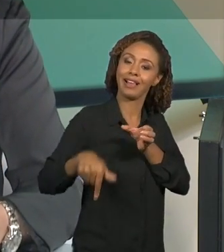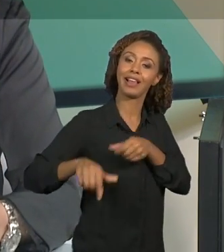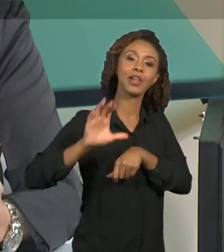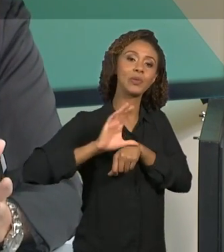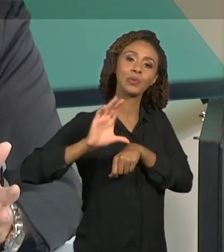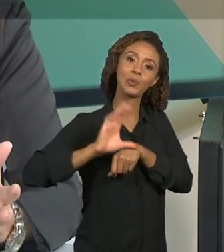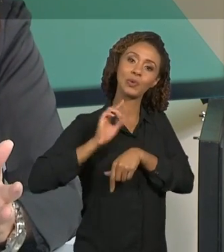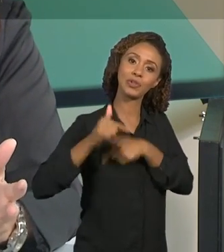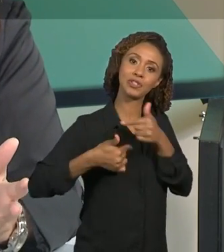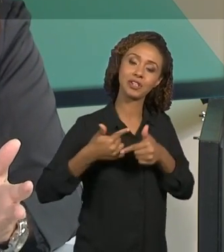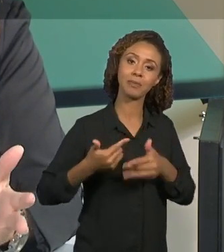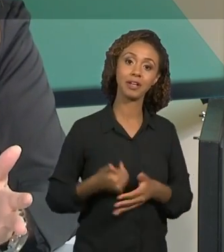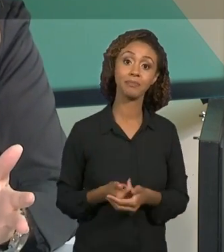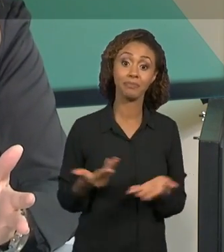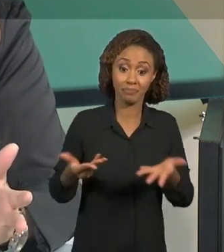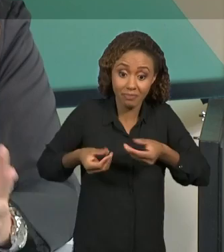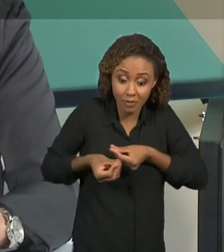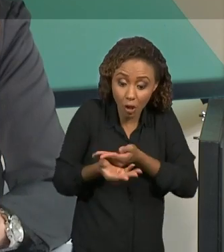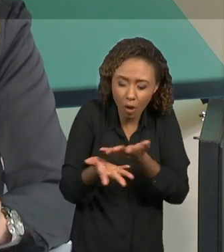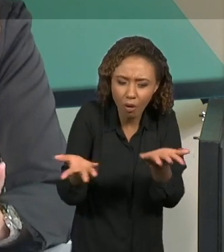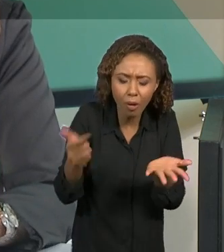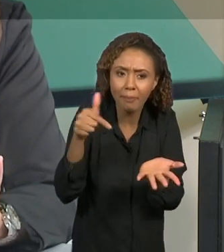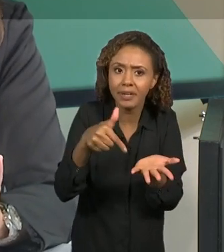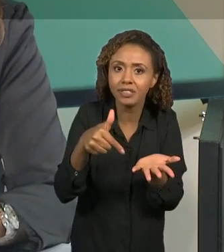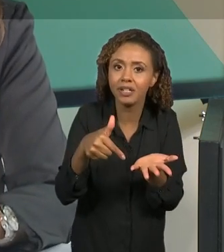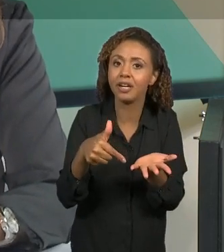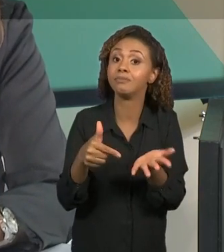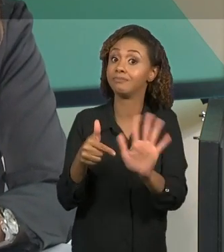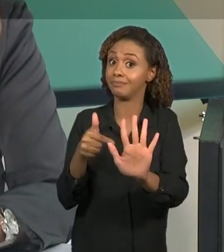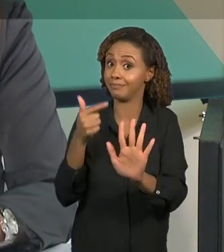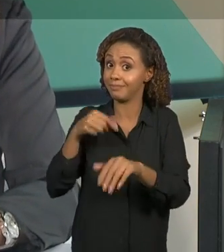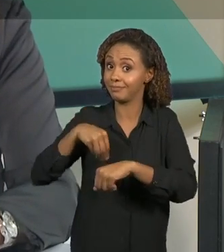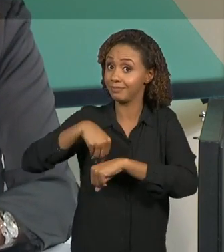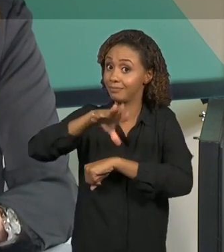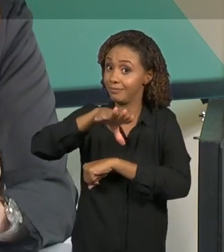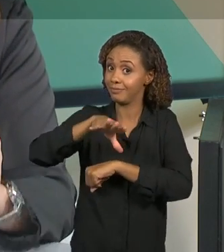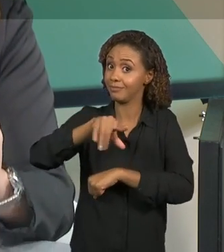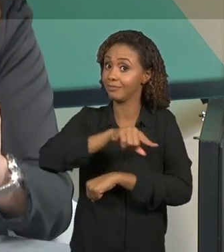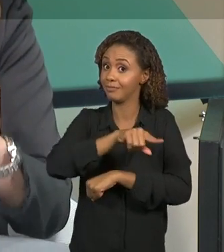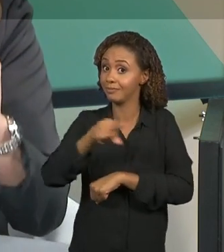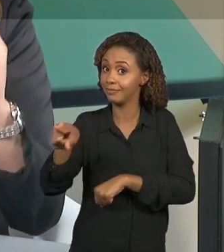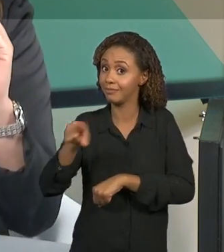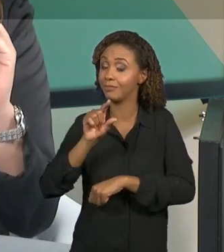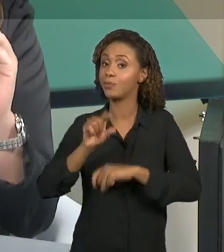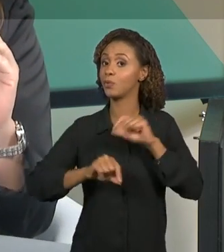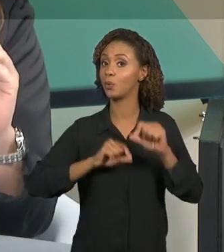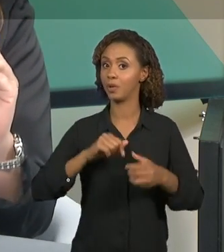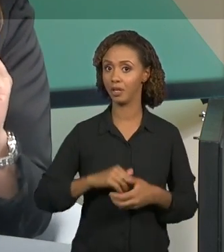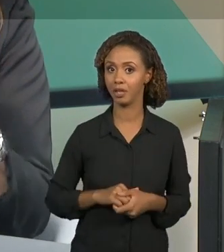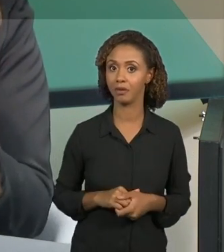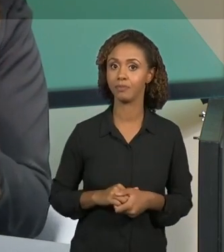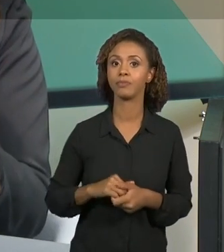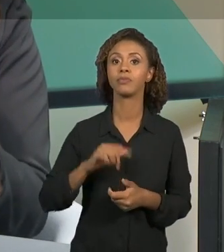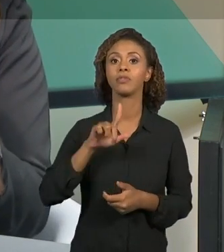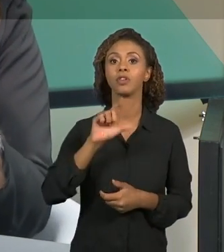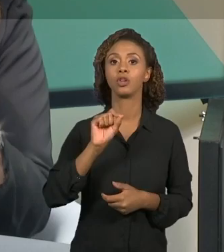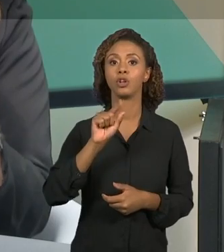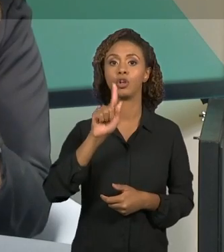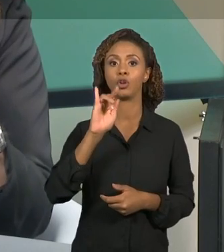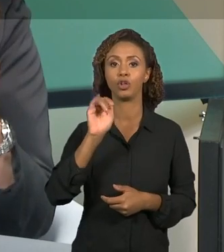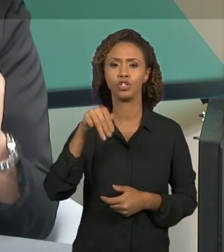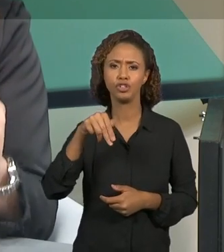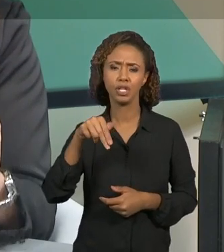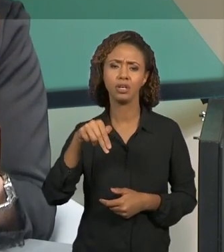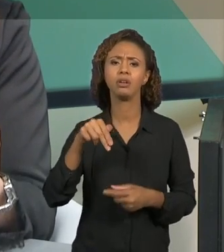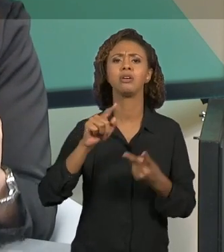curso e por falar em compartilhar tá então sim o primeiro um recado é você vai receber o login e senha